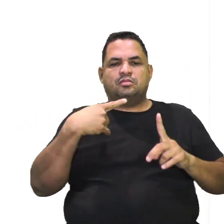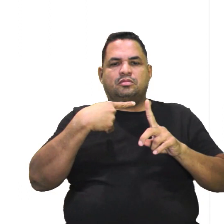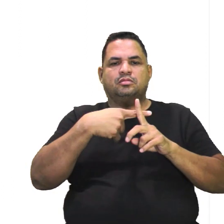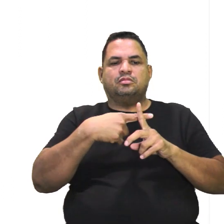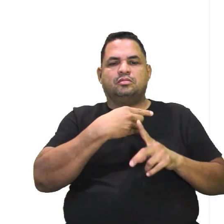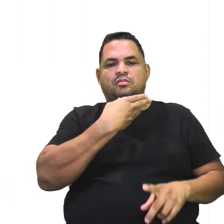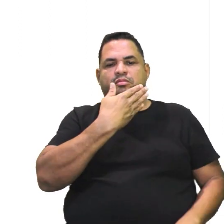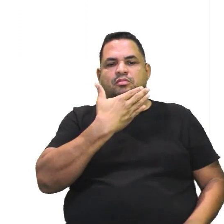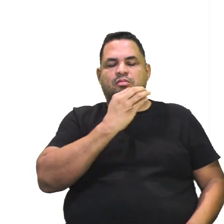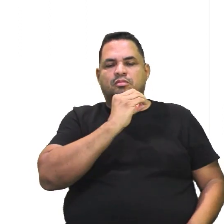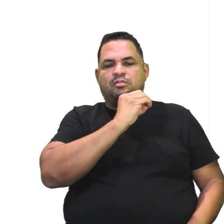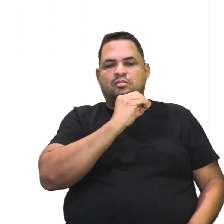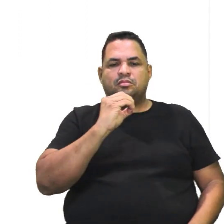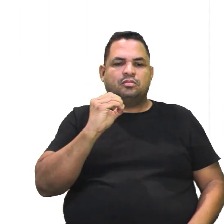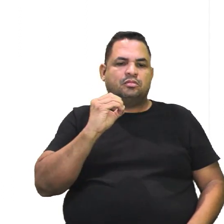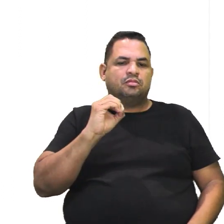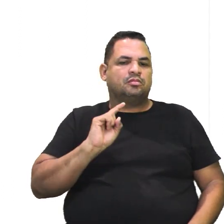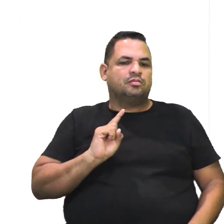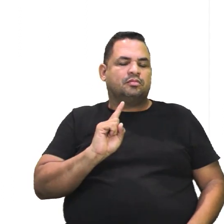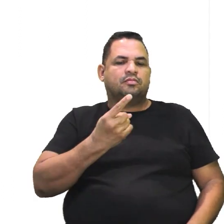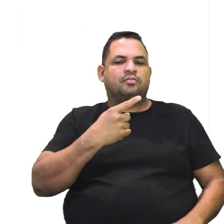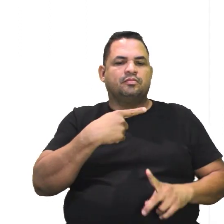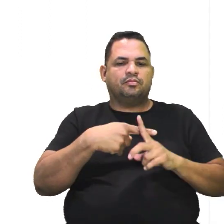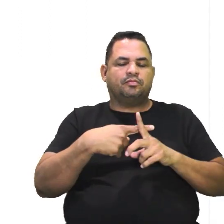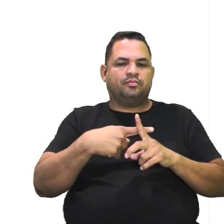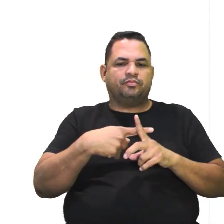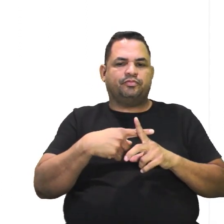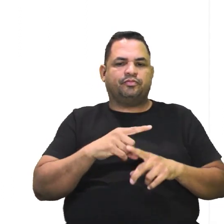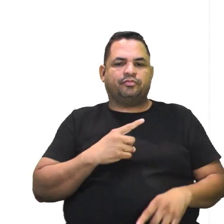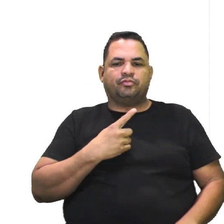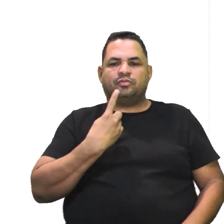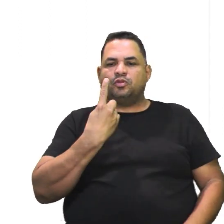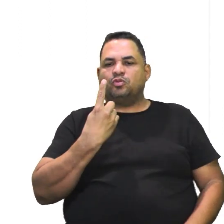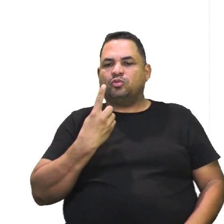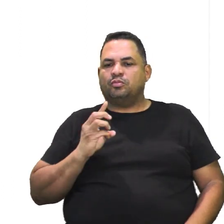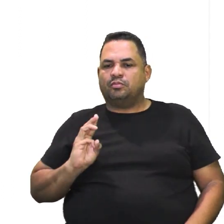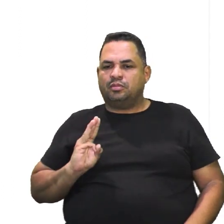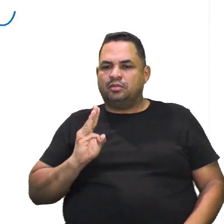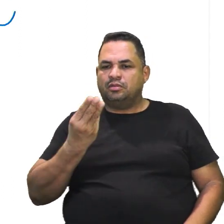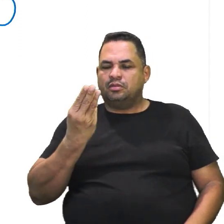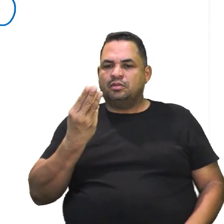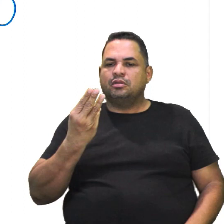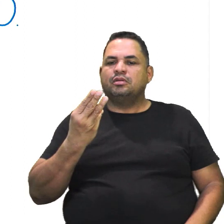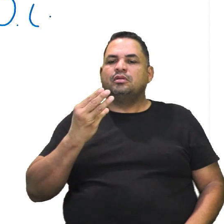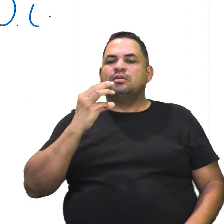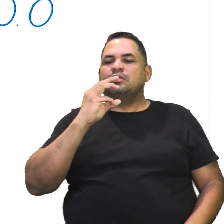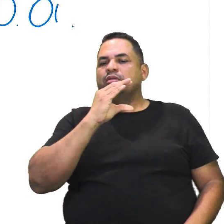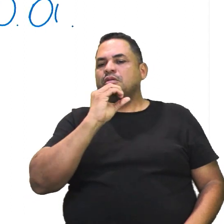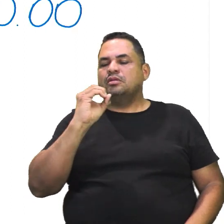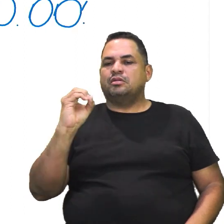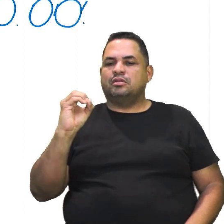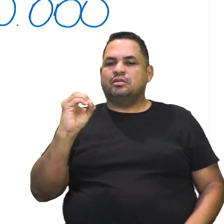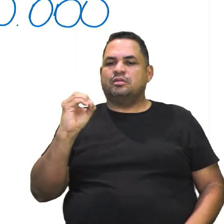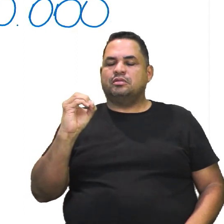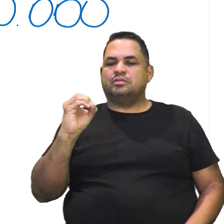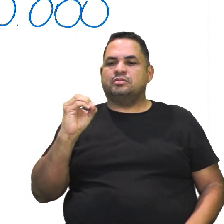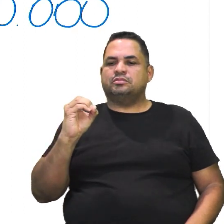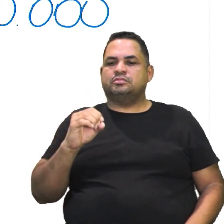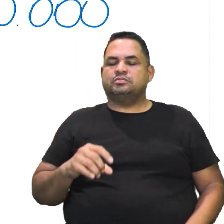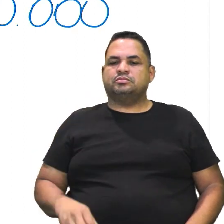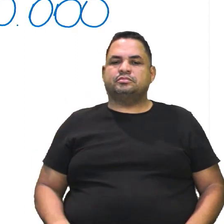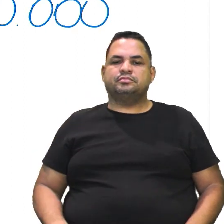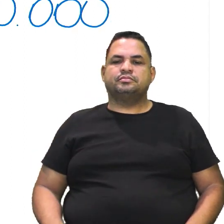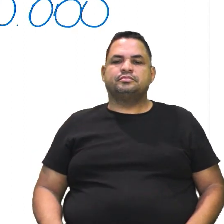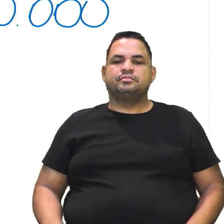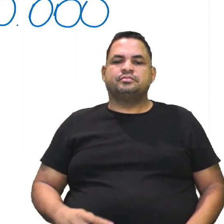somar aí 400 mil mais 1 milhão e 500, né? Temos aí 1